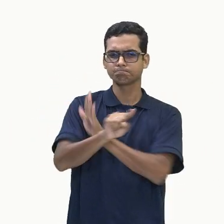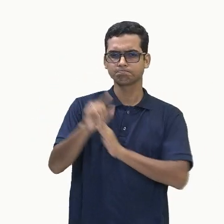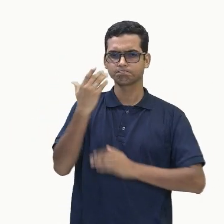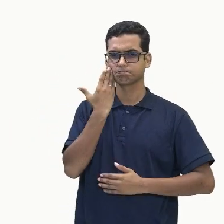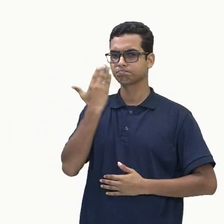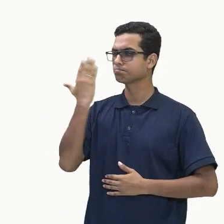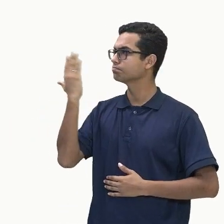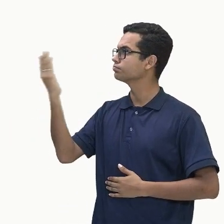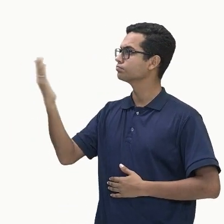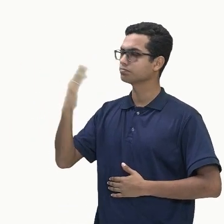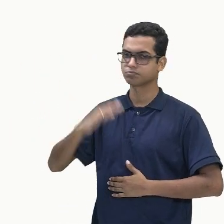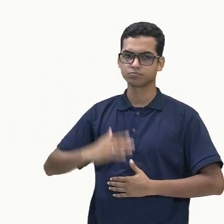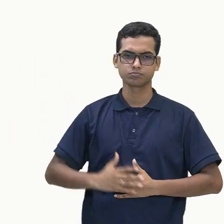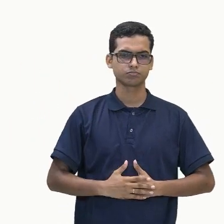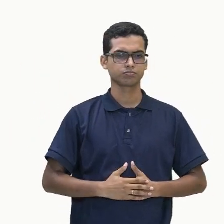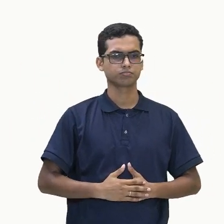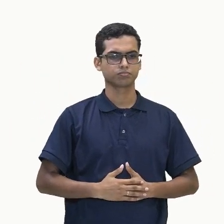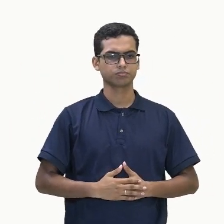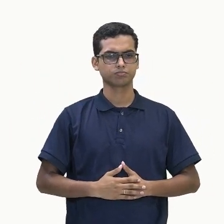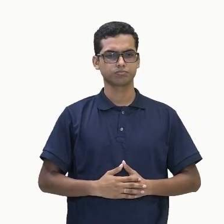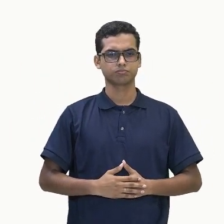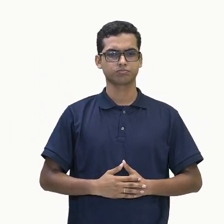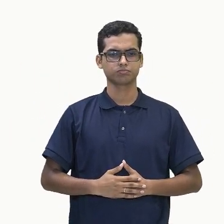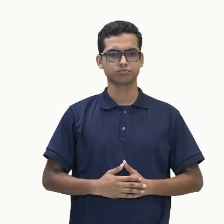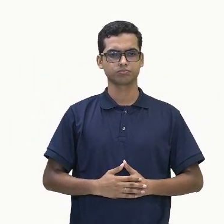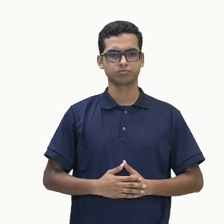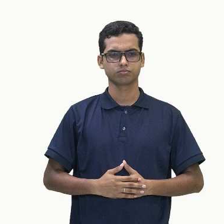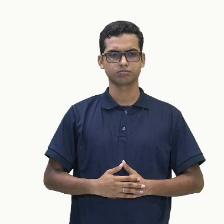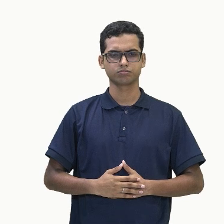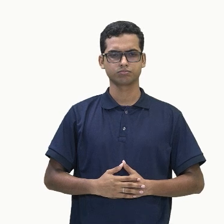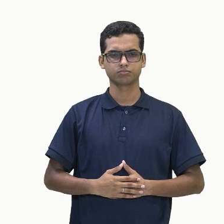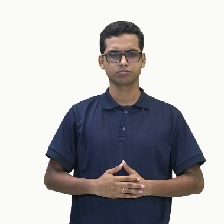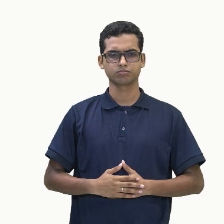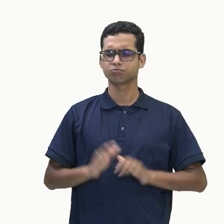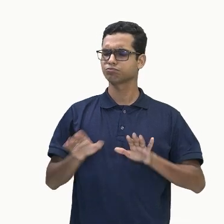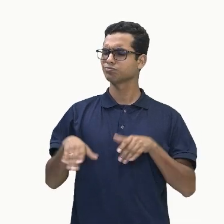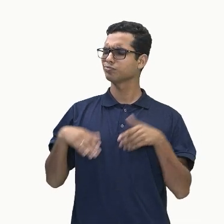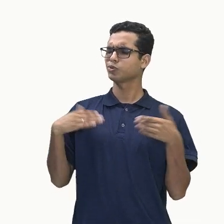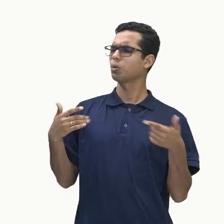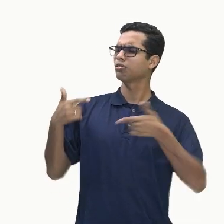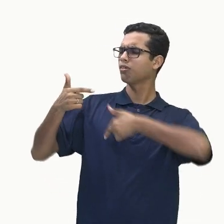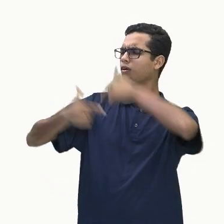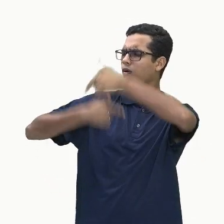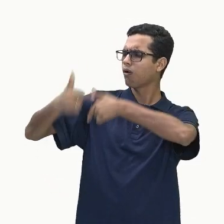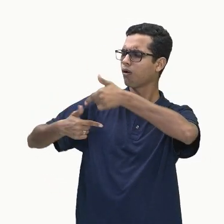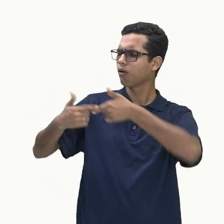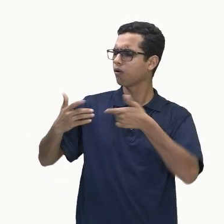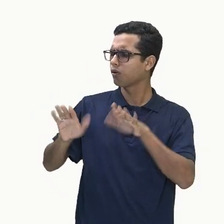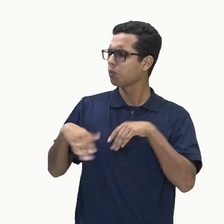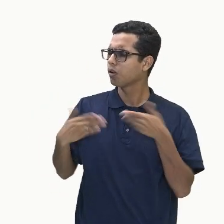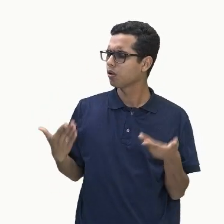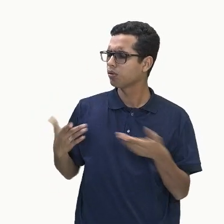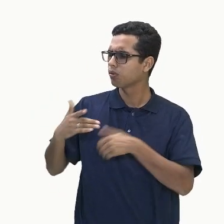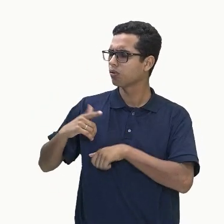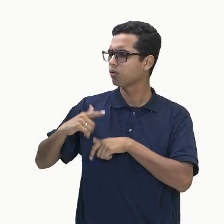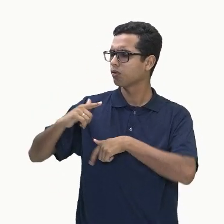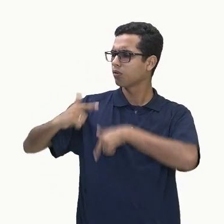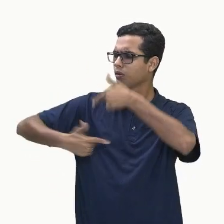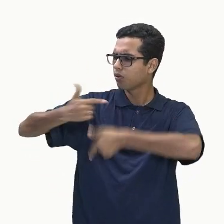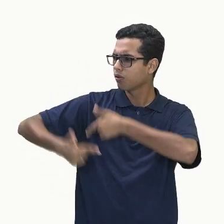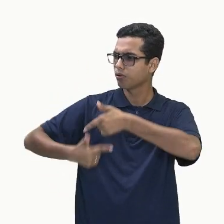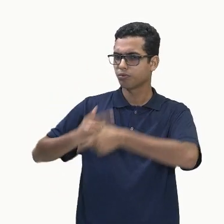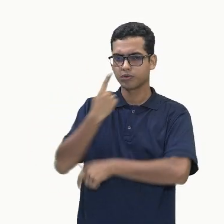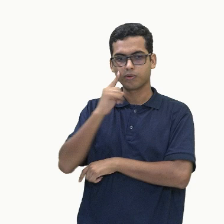working? Quando ele está trabalhando? Quando ele está trabalhando? Porque when é quando.